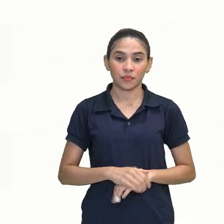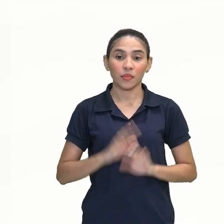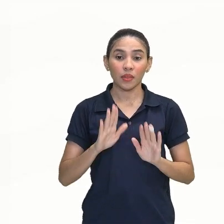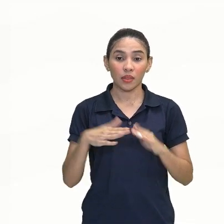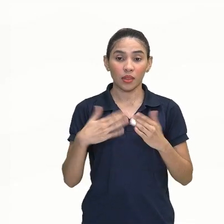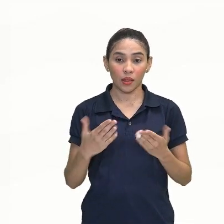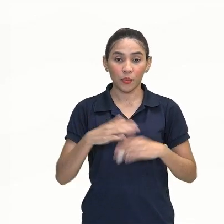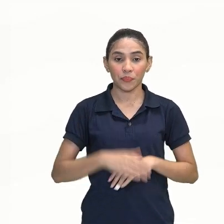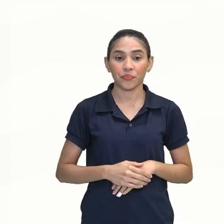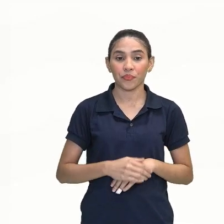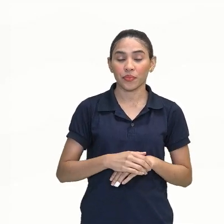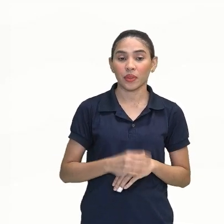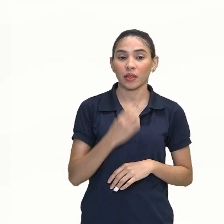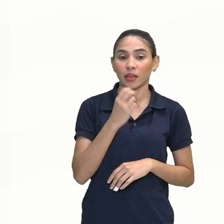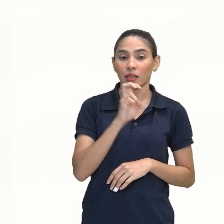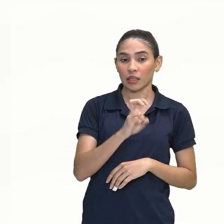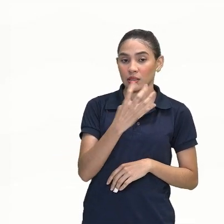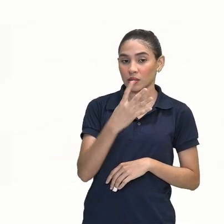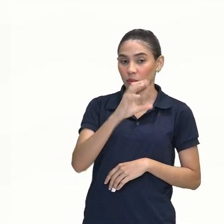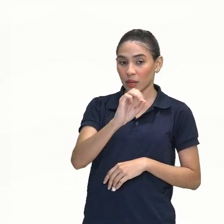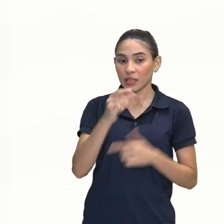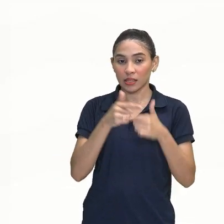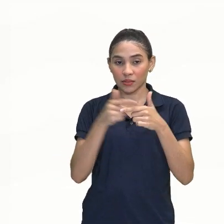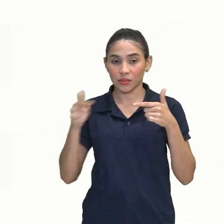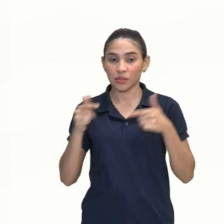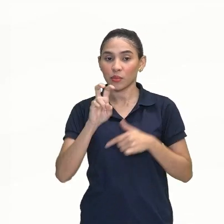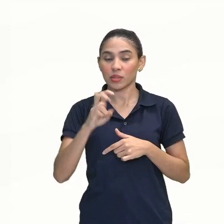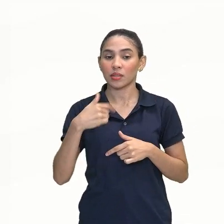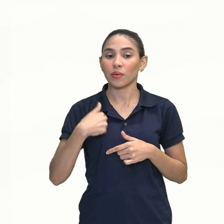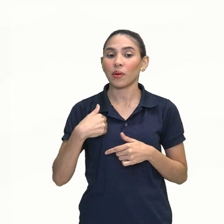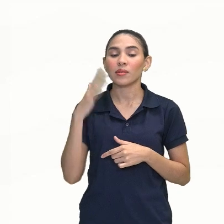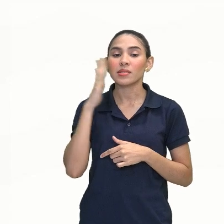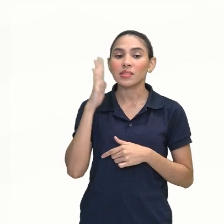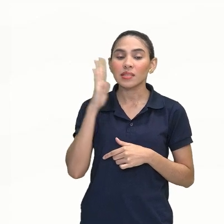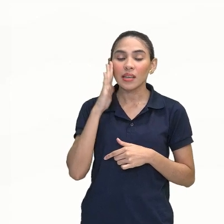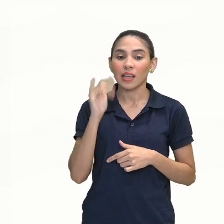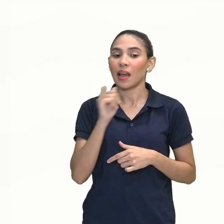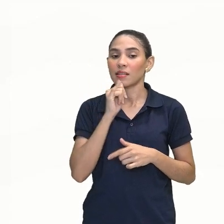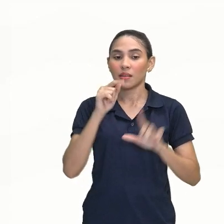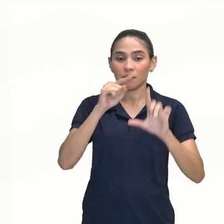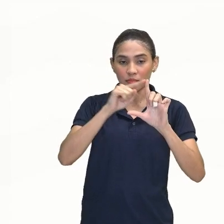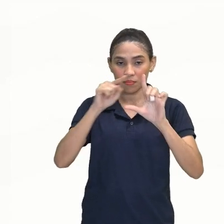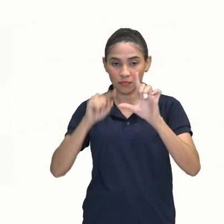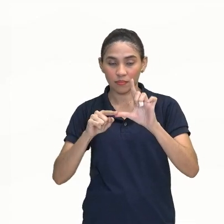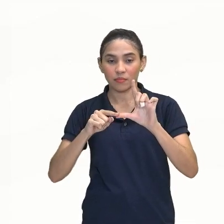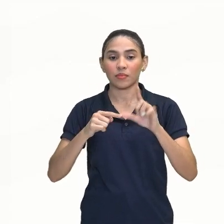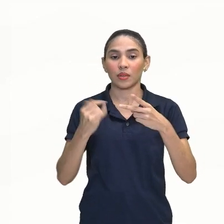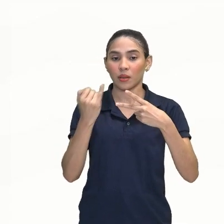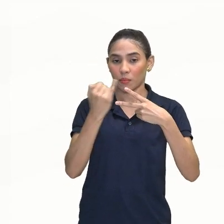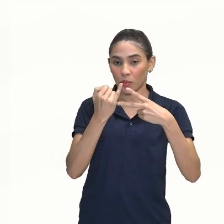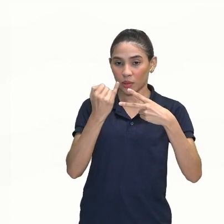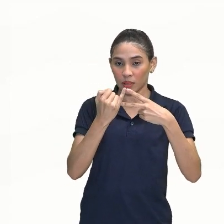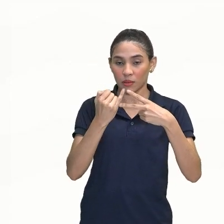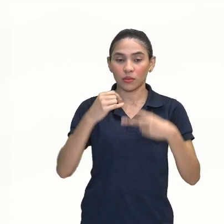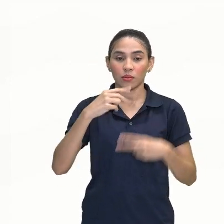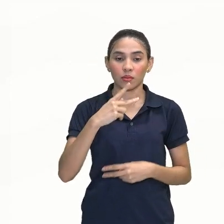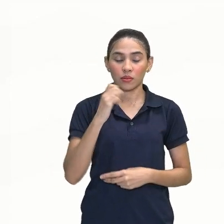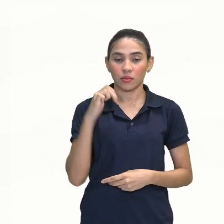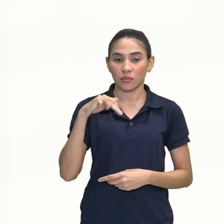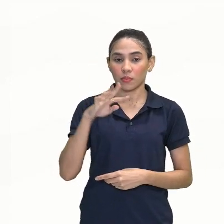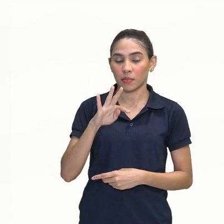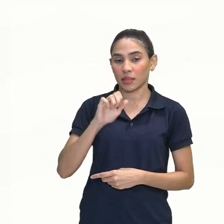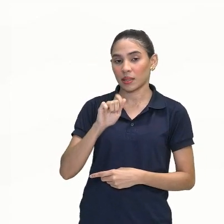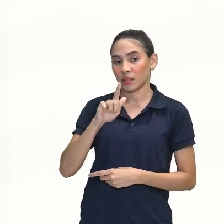Então, 540 dividido por 5, eu sei que cada ângulo do meu polígono aí, no meu pentágono